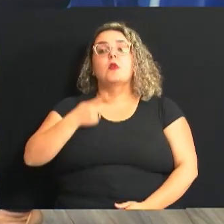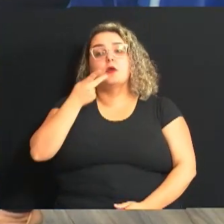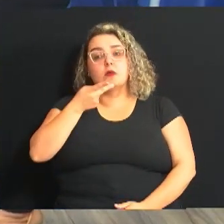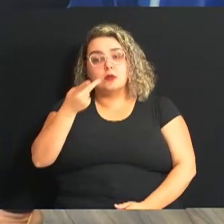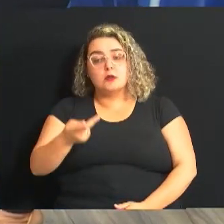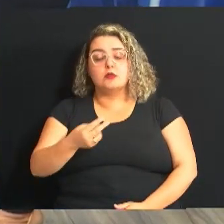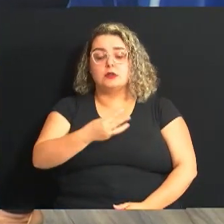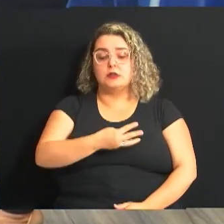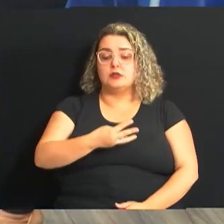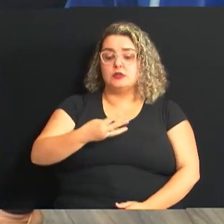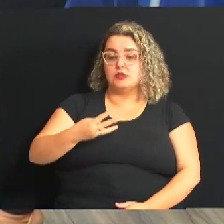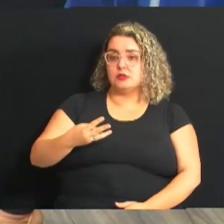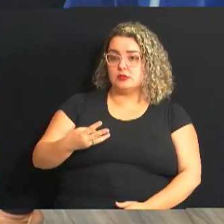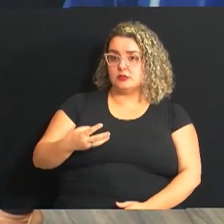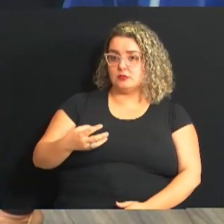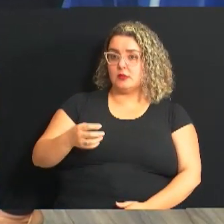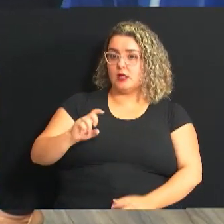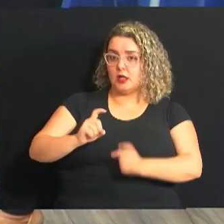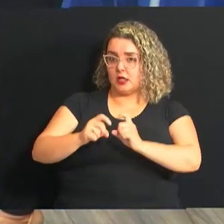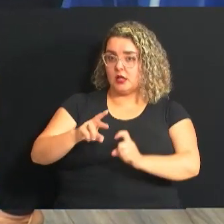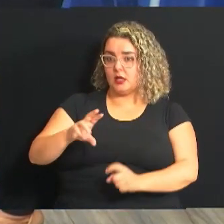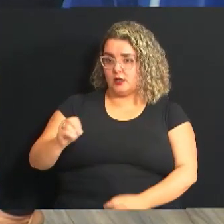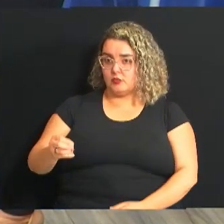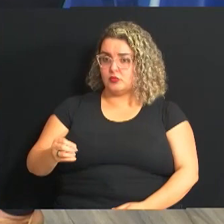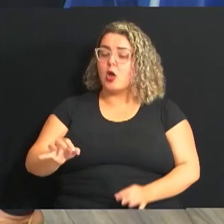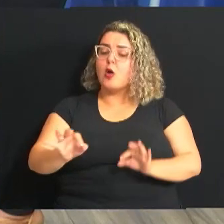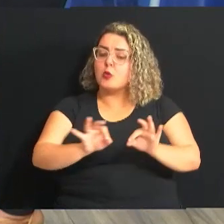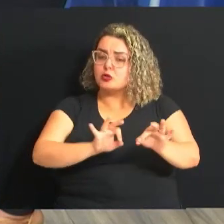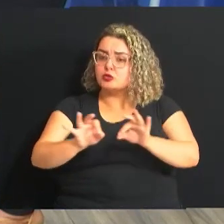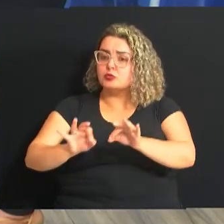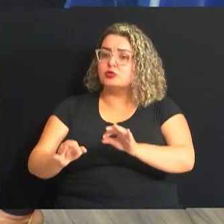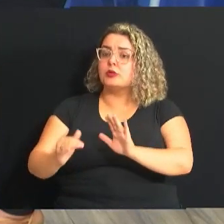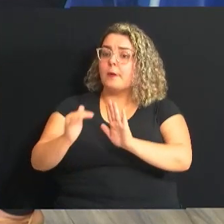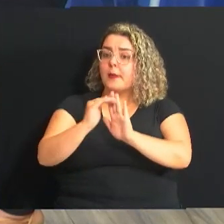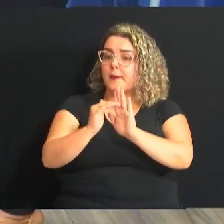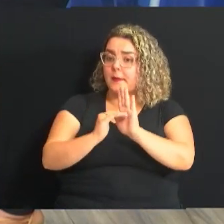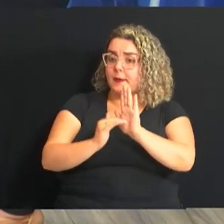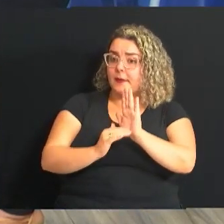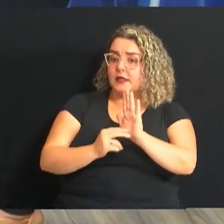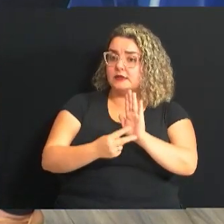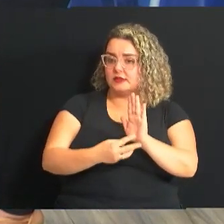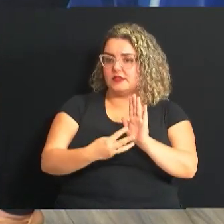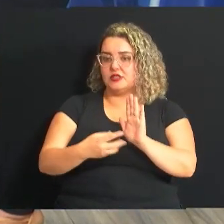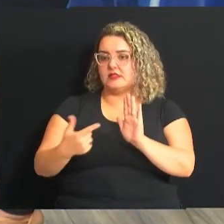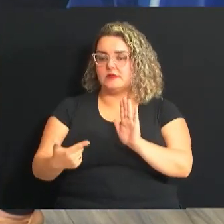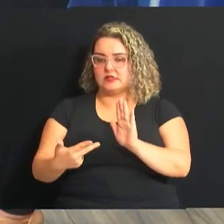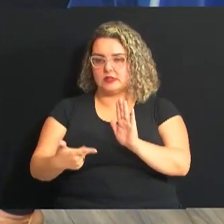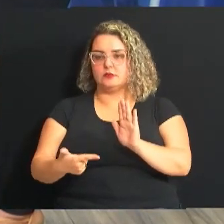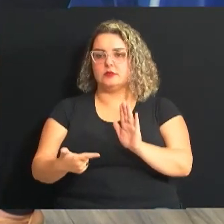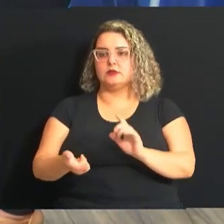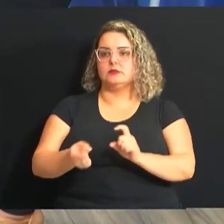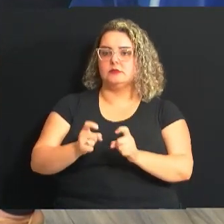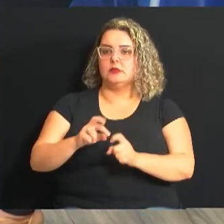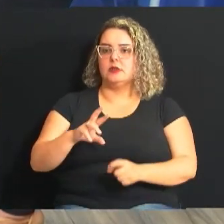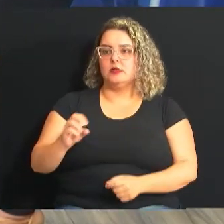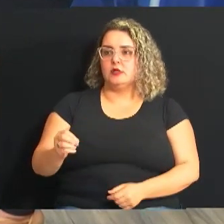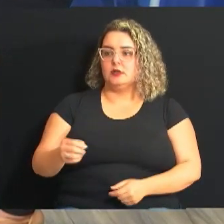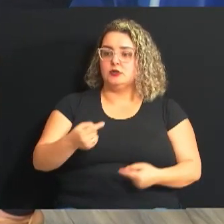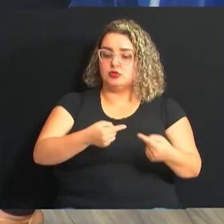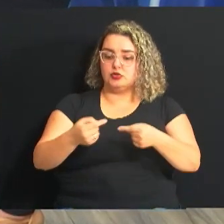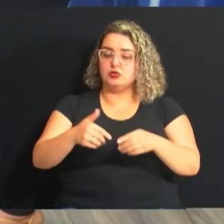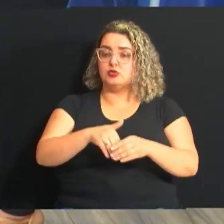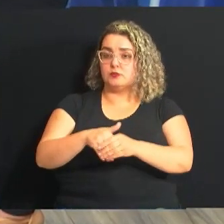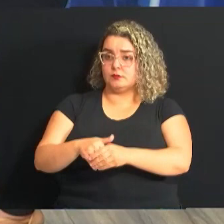reunião ordinária, agora sobre aqueles projetos que estavam na pauta para serem discutidos e votados. E a gente começa falando de autoria